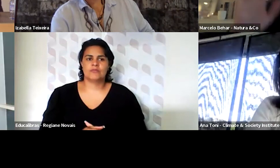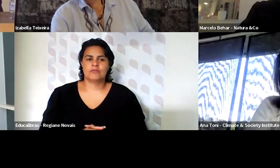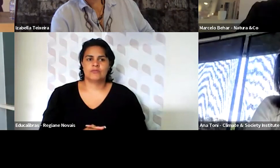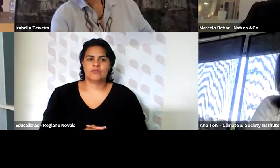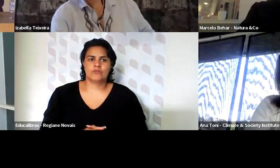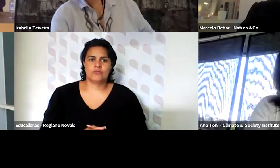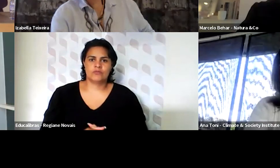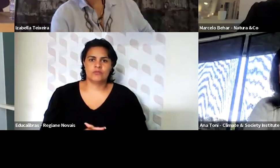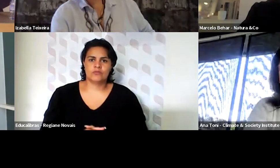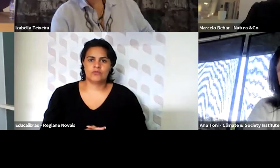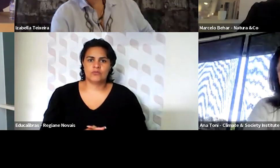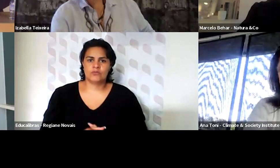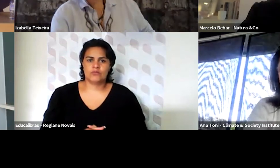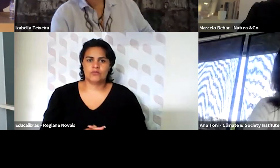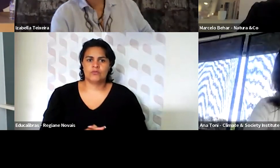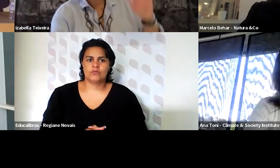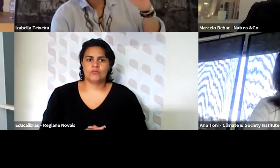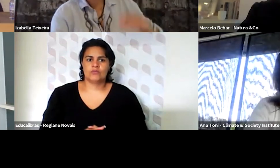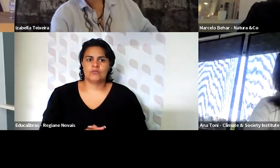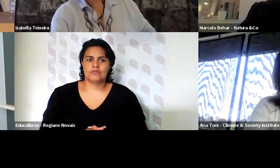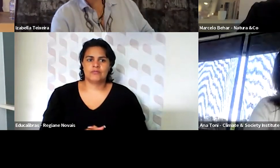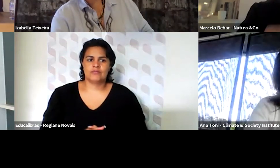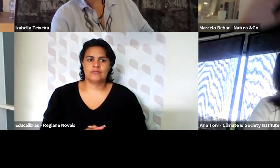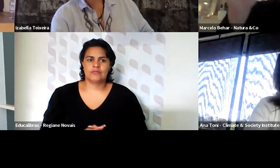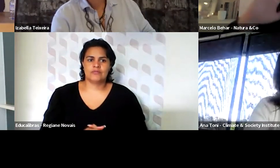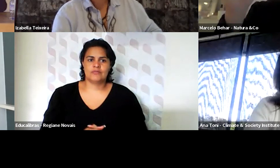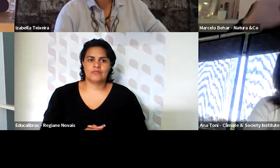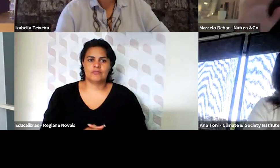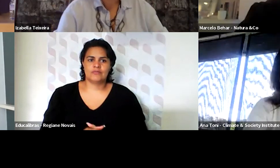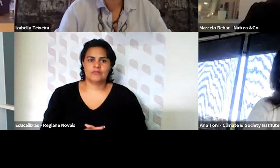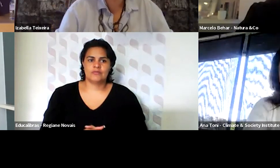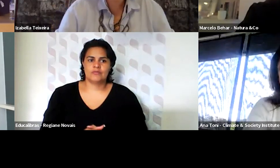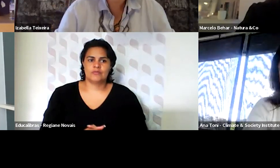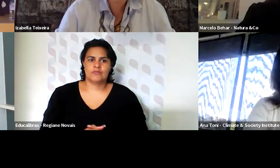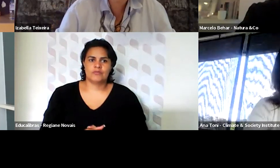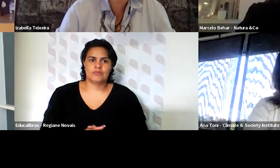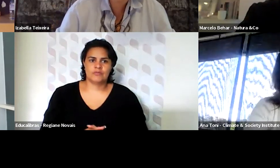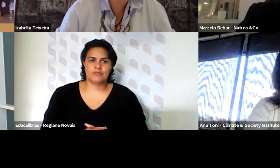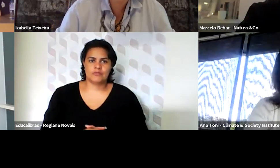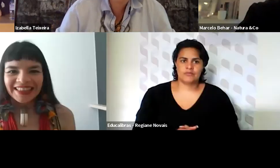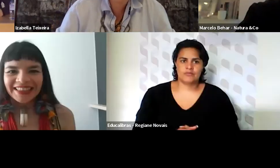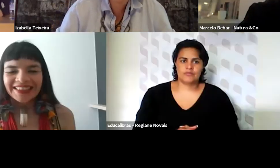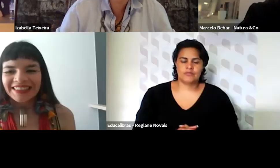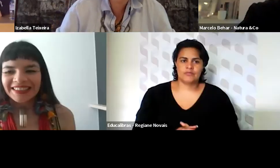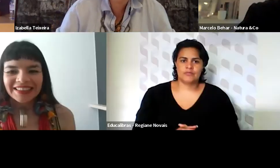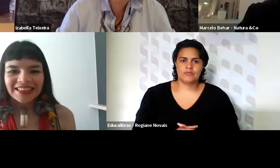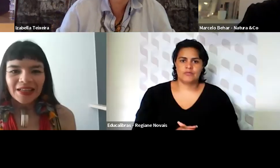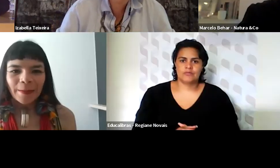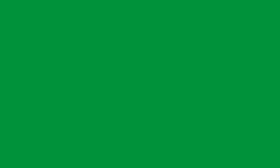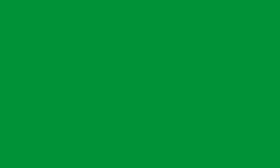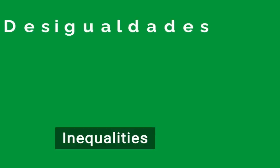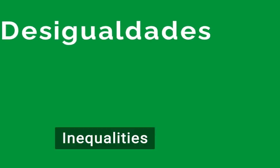Tchau, tchau, obrigado. Tchau, obrigada, merci. Tchau, Marcelo. Tchau, merci. Tchau, queridas. Tudo bom. Tchau, querido. Tudo de bom. Obrigada.